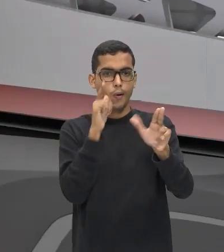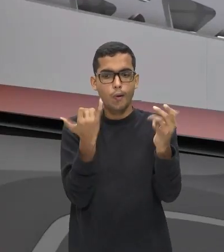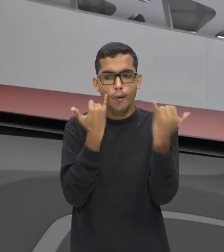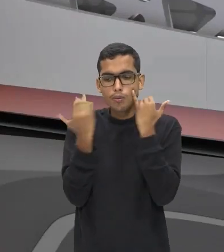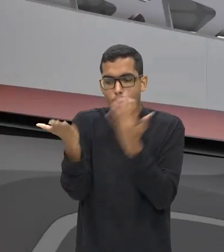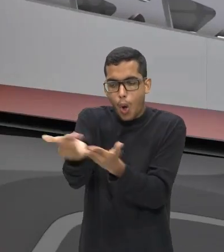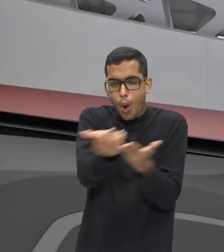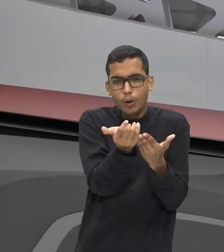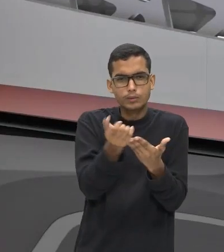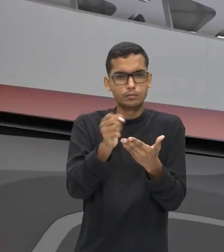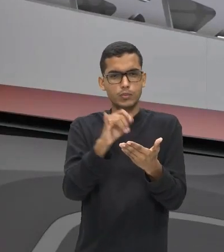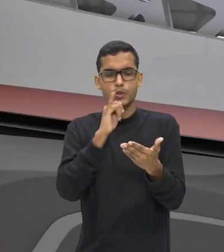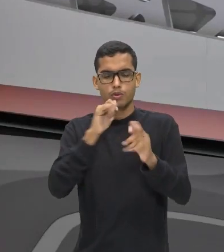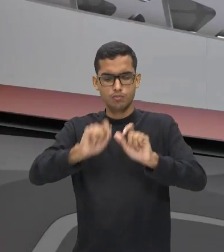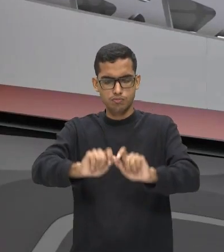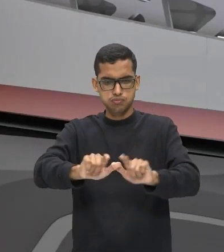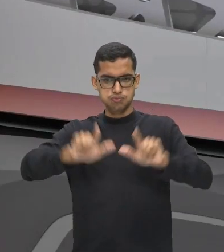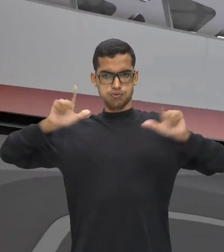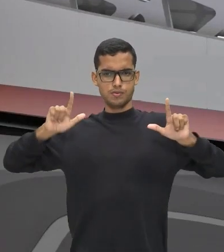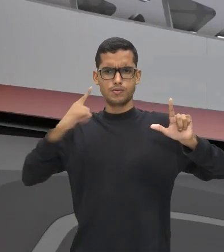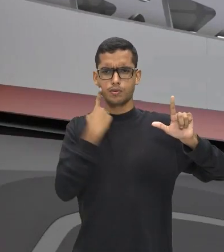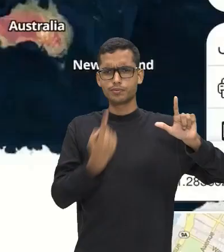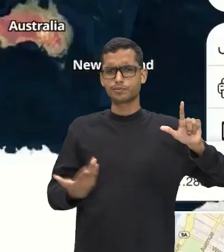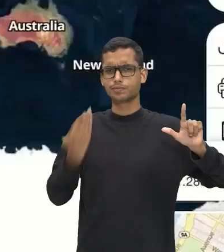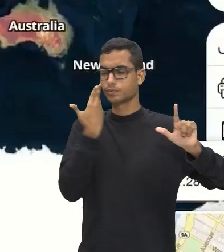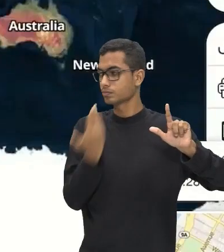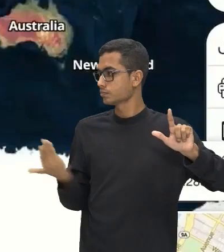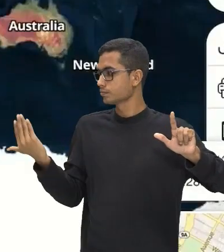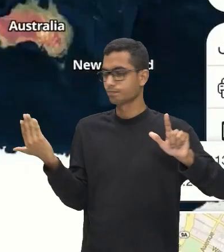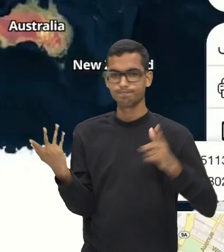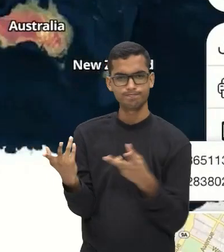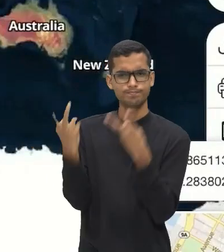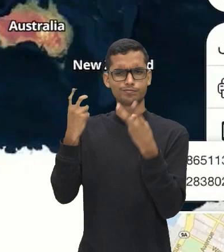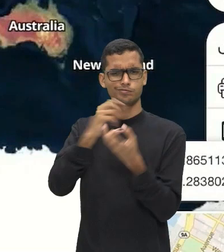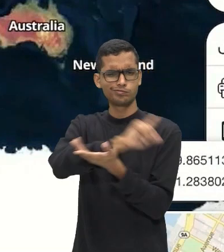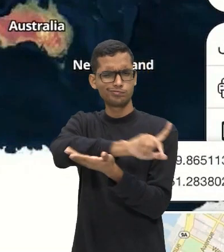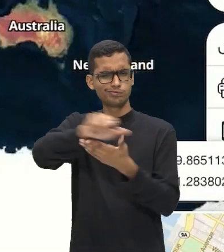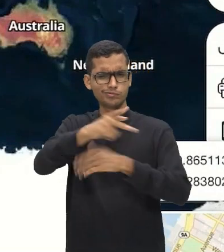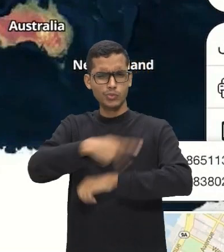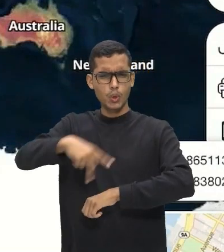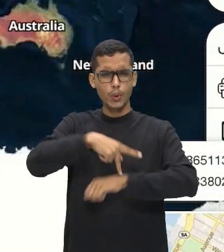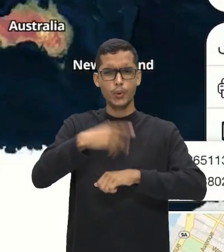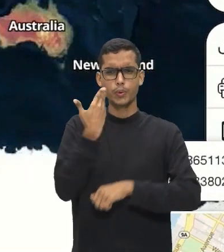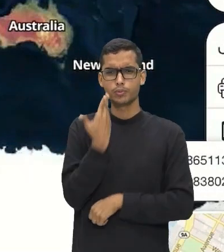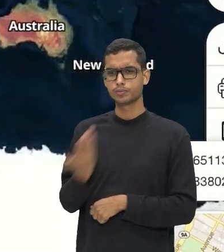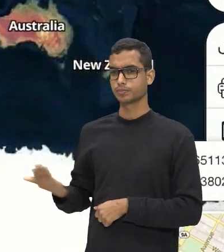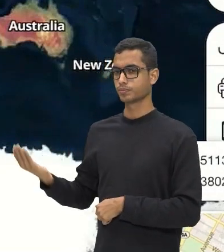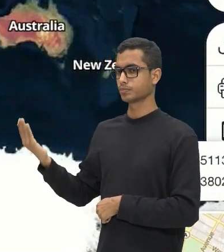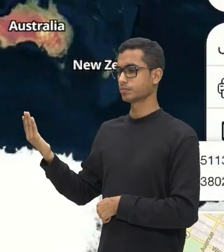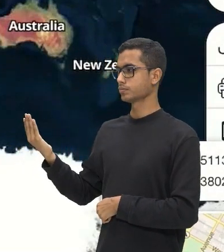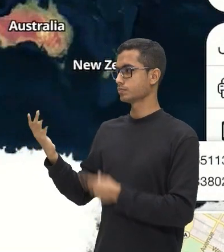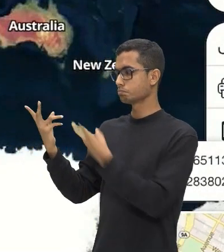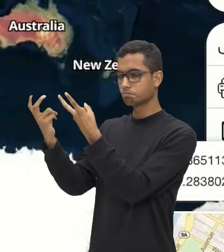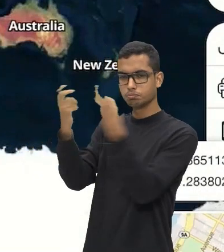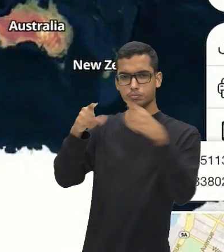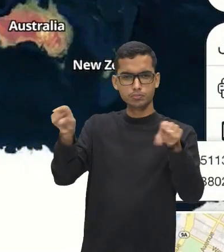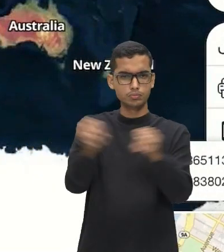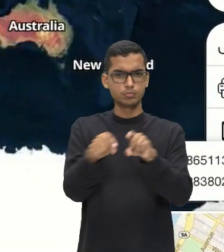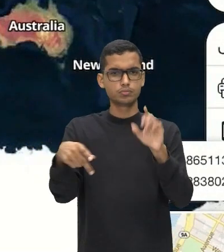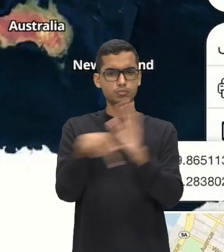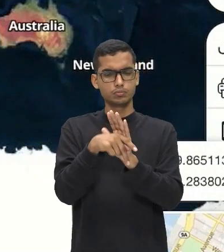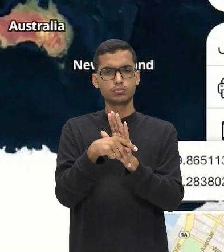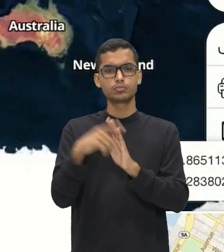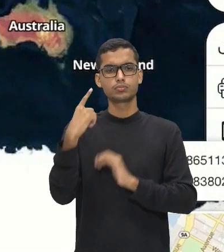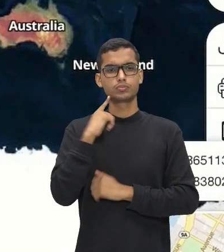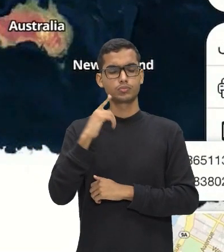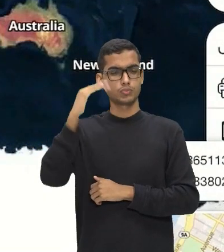zoom, olha só, eu tenho aí vários países sendo identificados. Rússia, Coreia